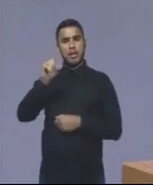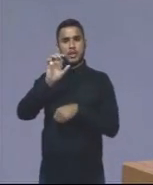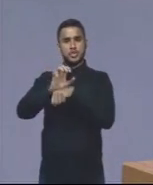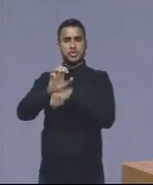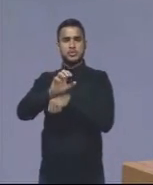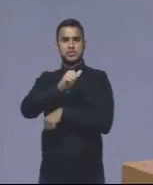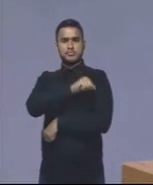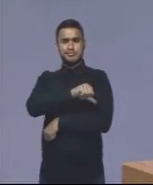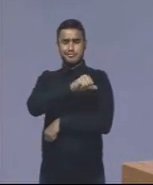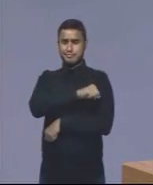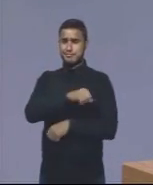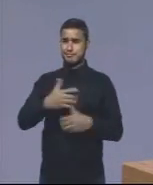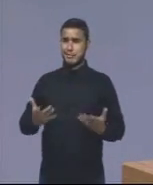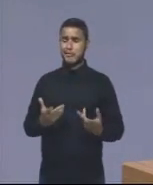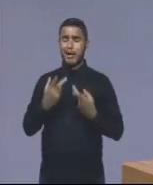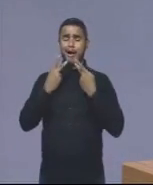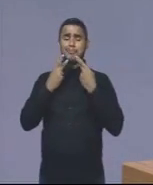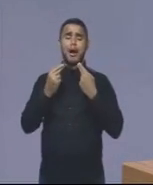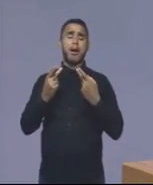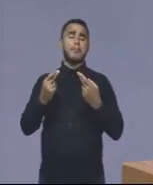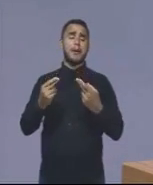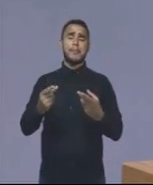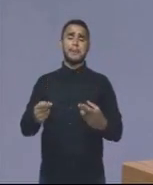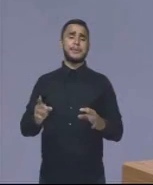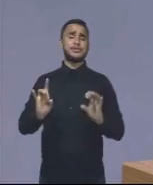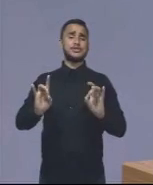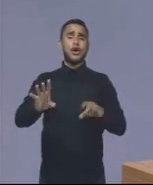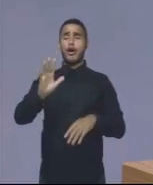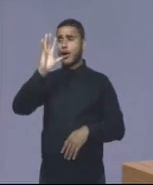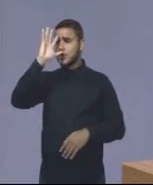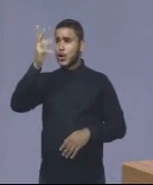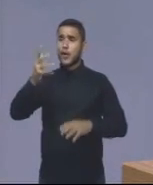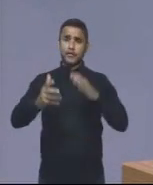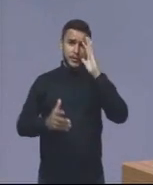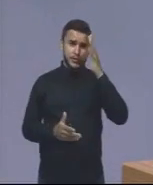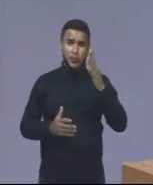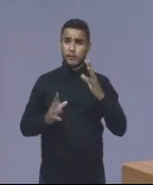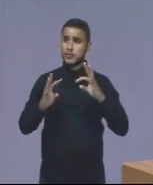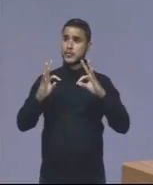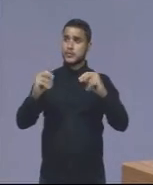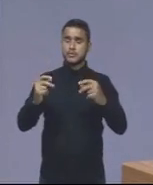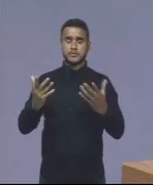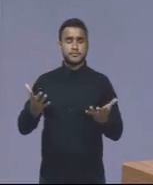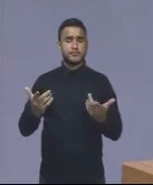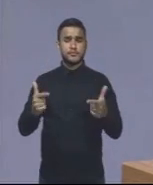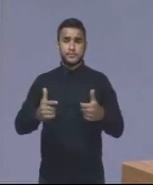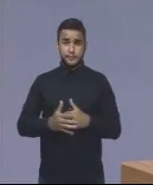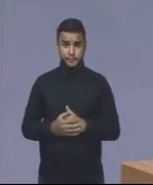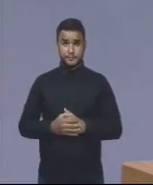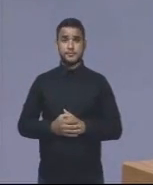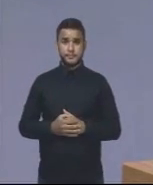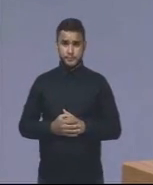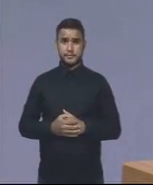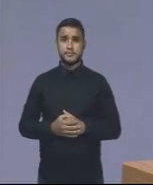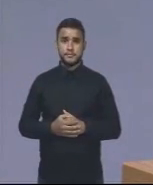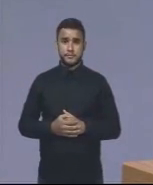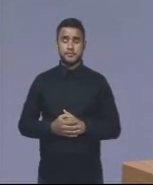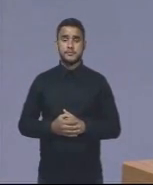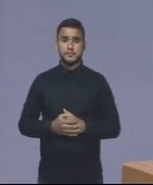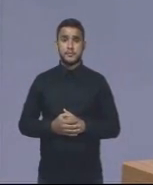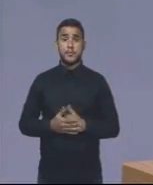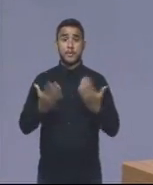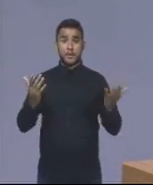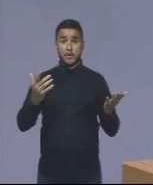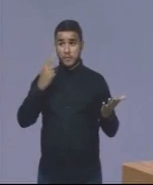nada. É pura demagogia, como outras medidas, além da falta de legitimidade